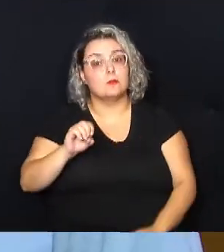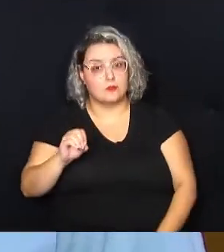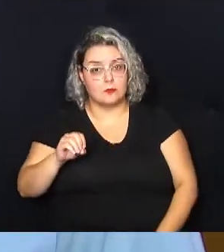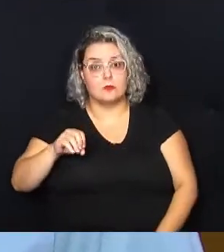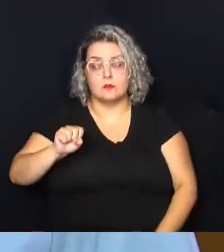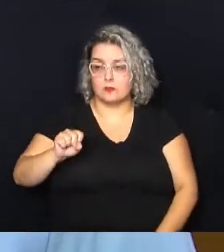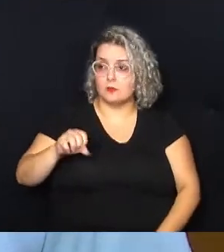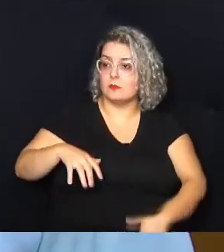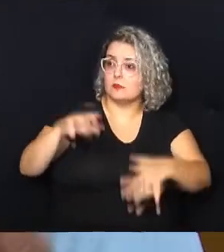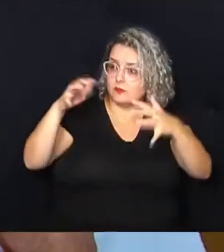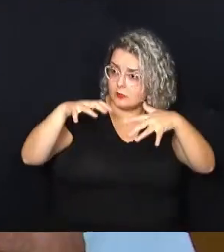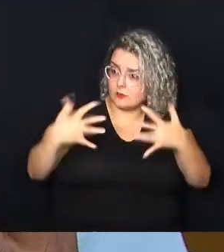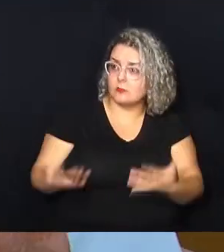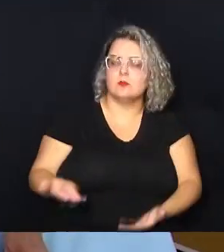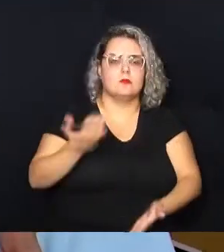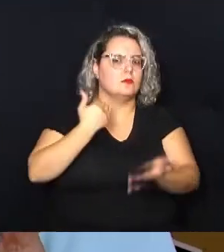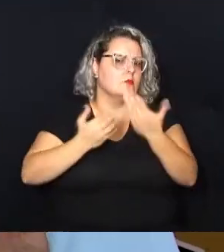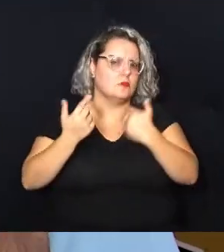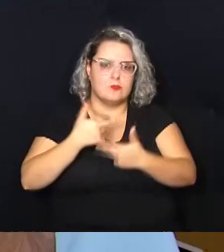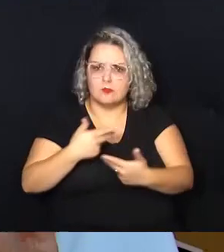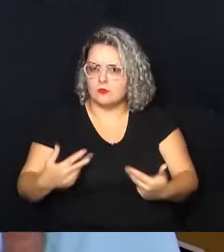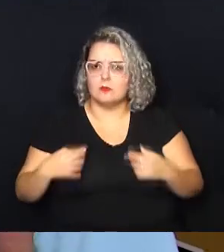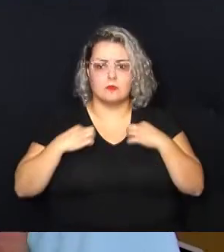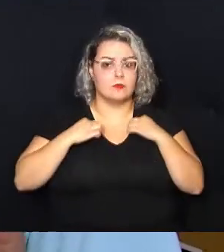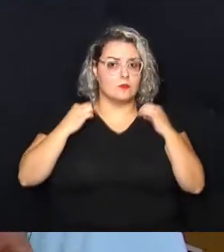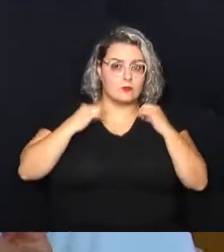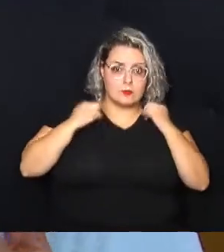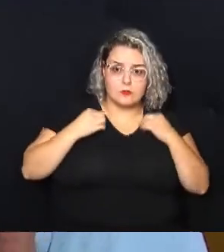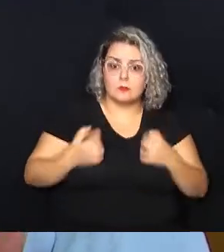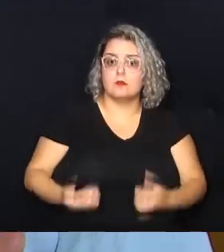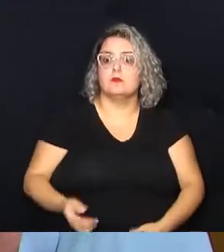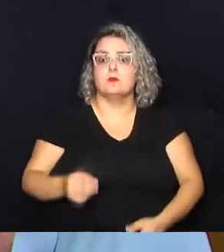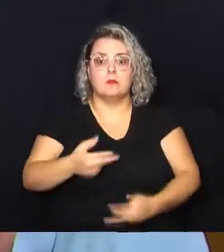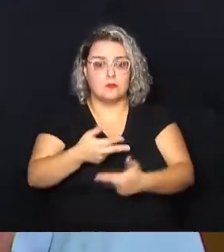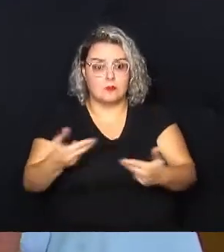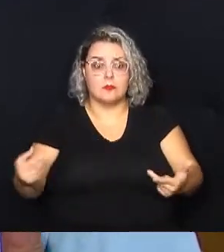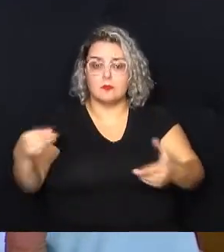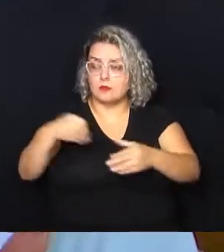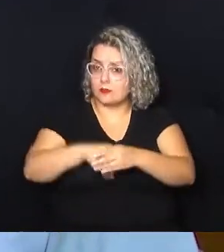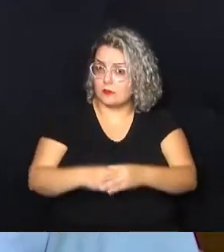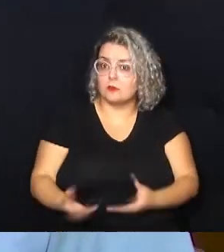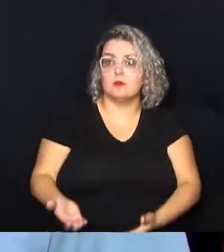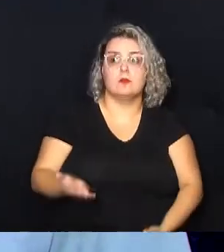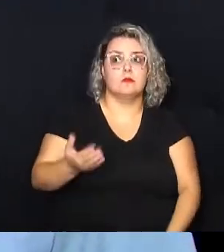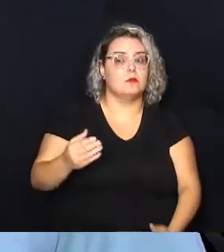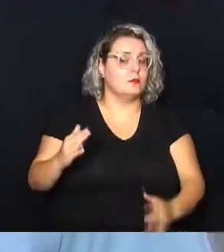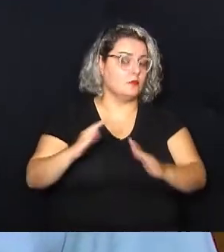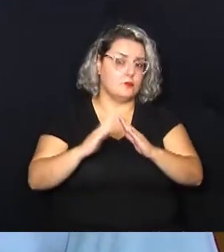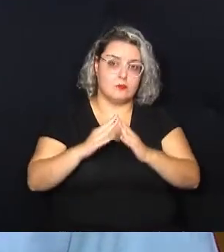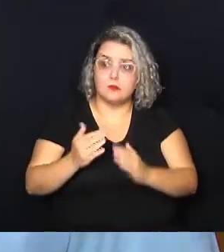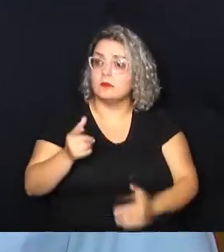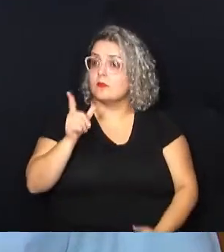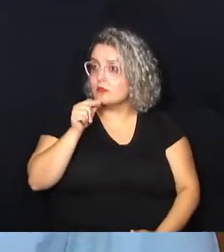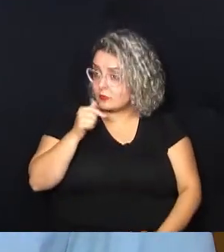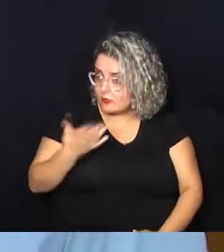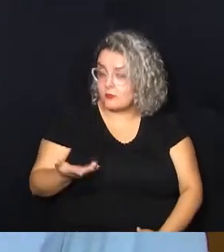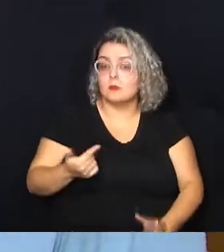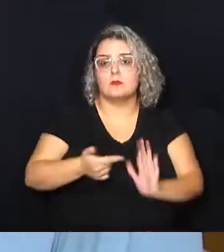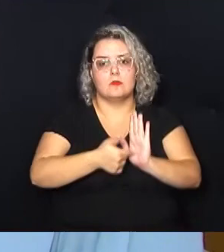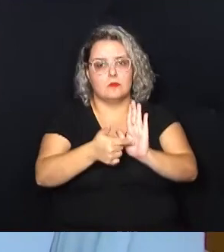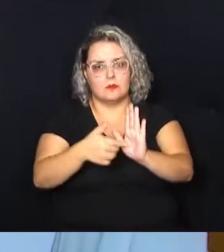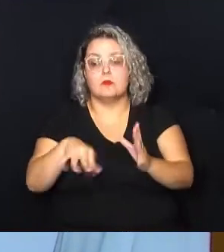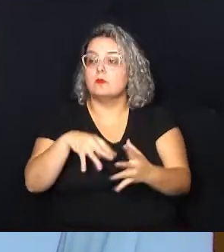SOS chuva né mantimentos roupas utensílios domésticos água potável então Isso